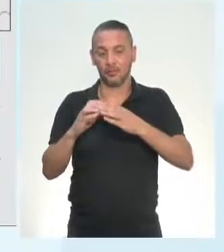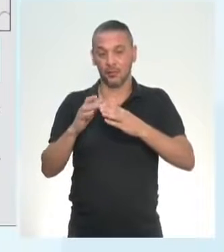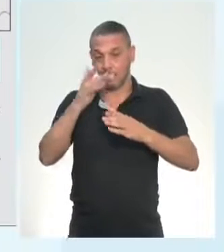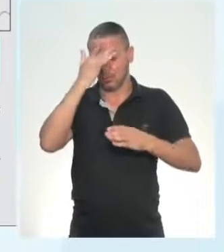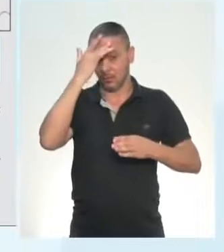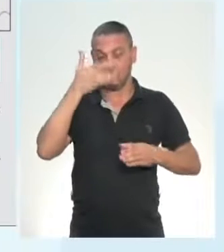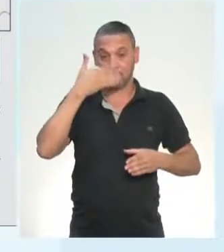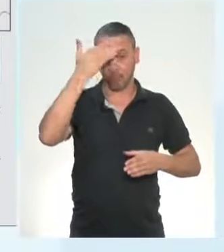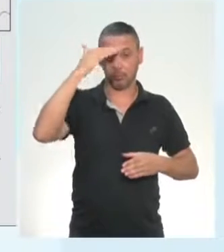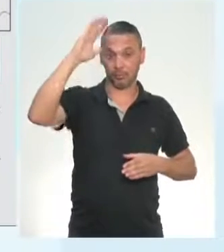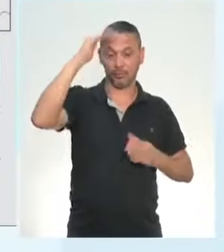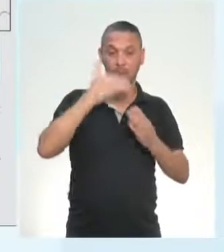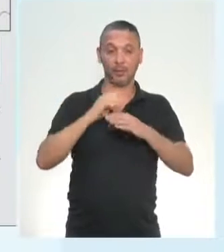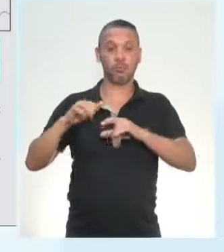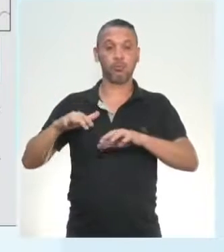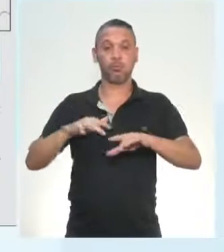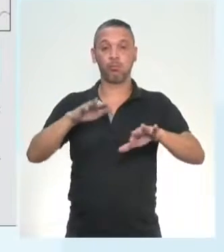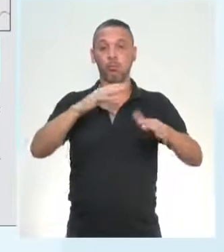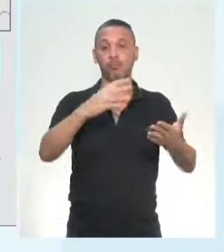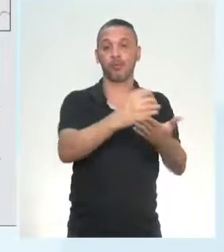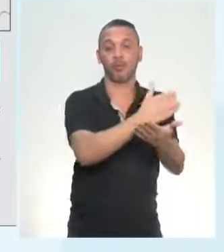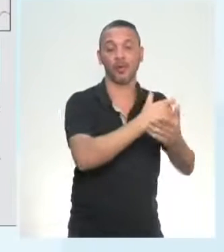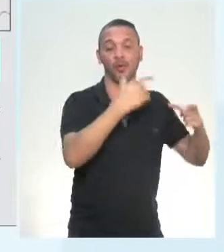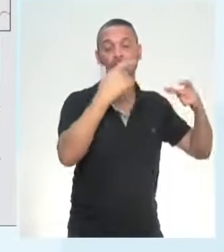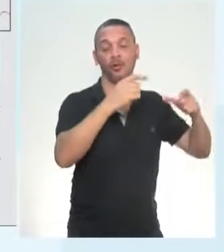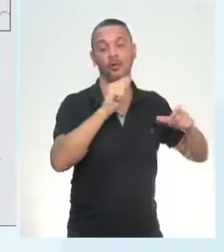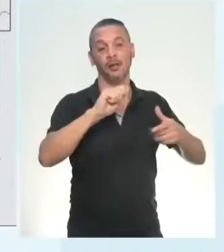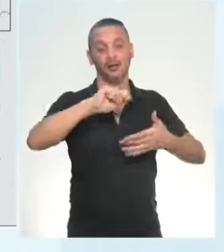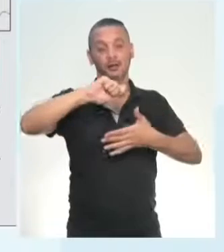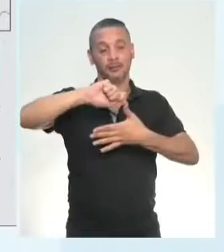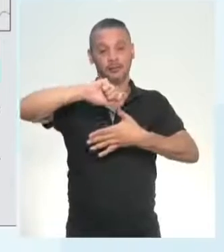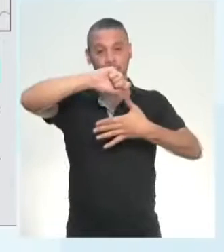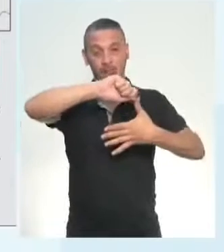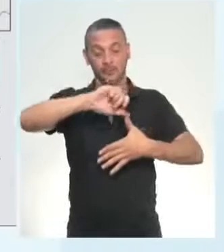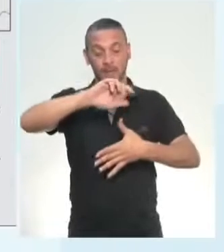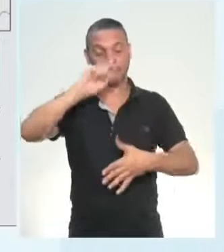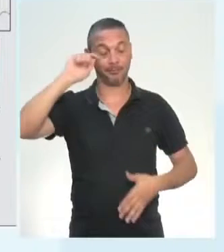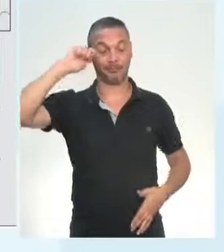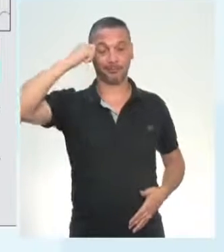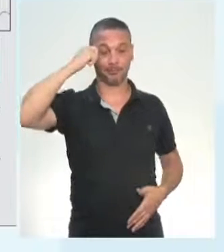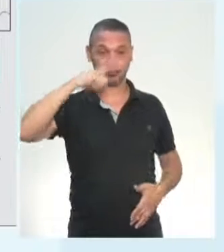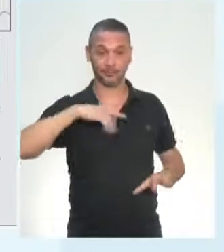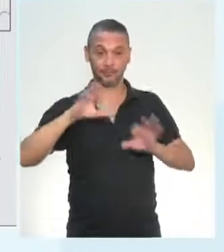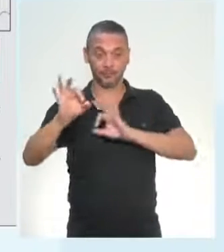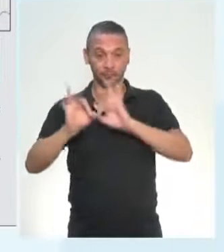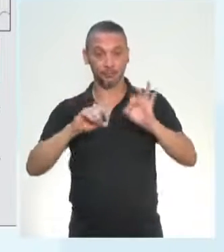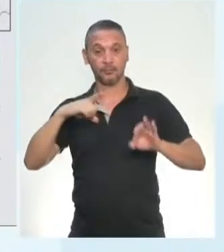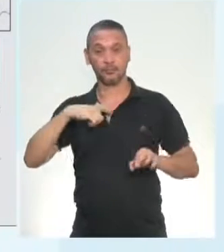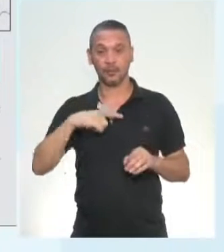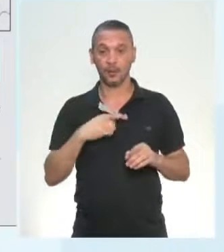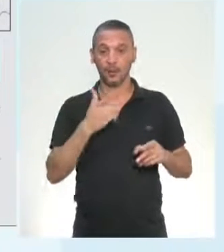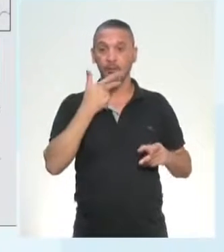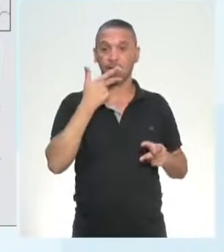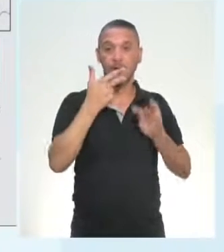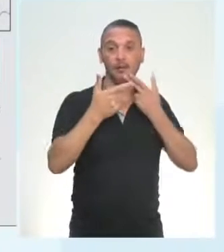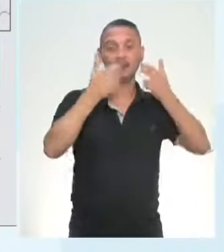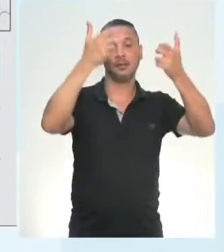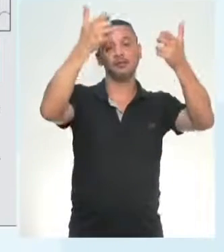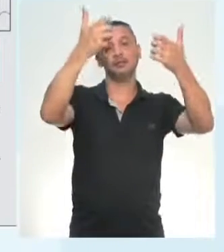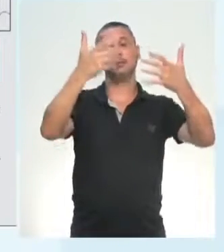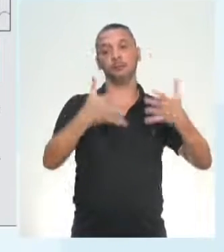árabes começam a invadir o norte da África, começam a impor ali uma mentalidade